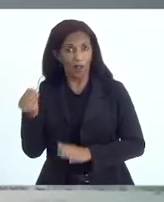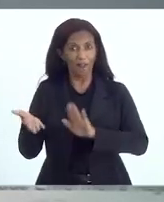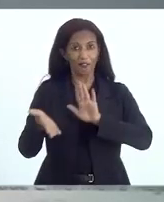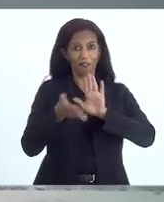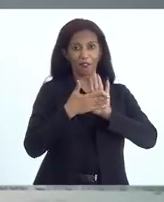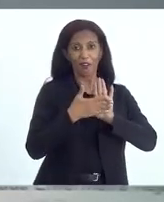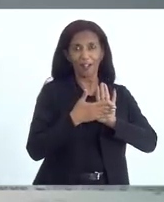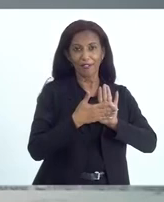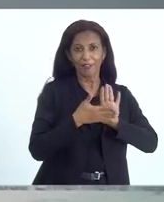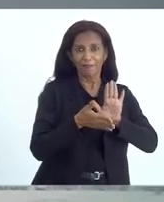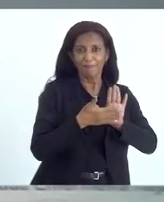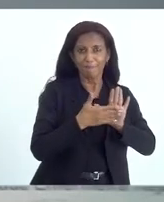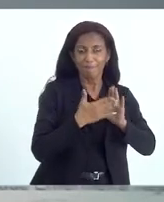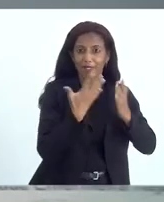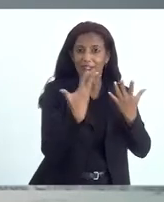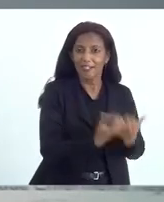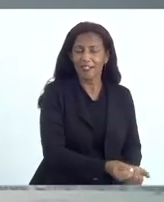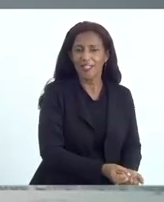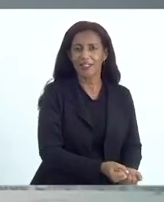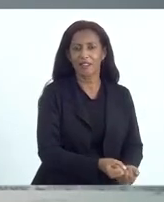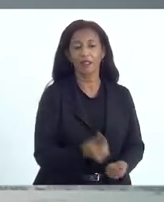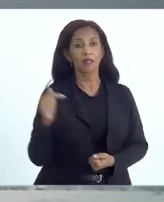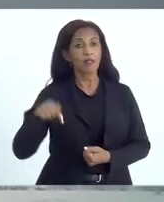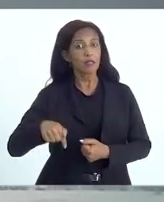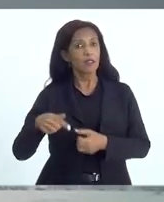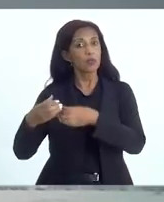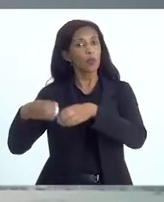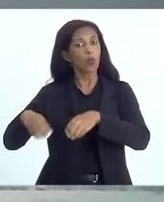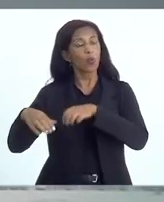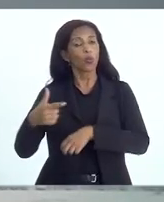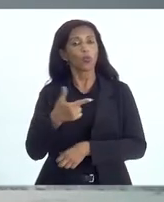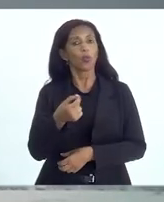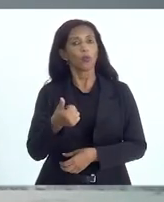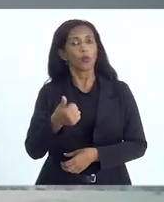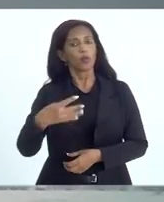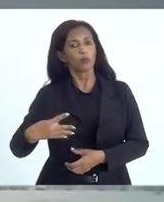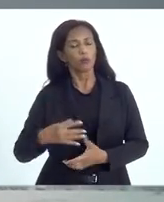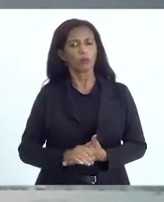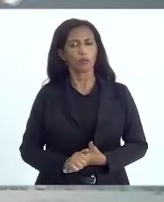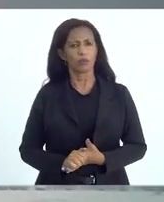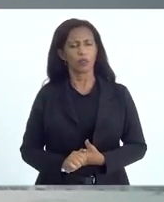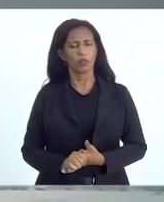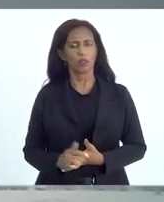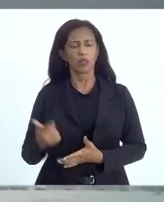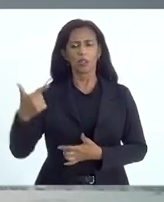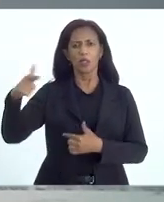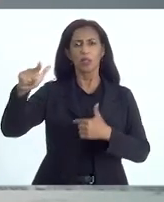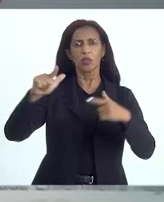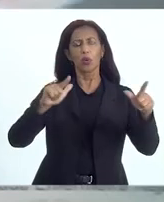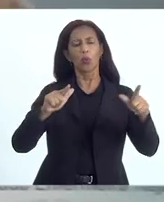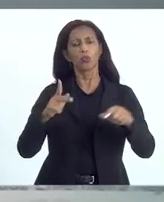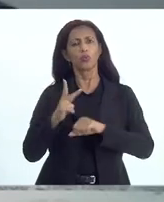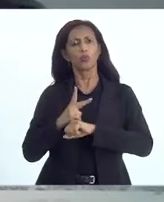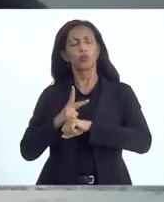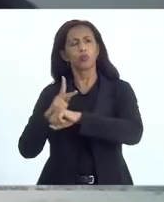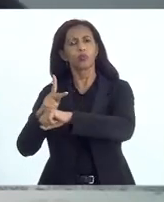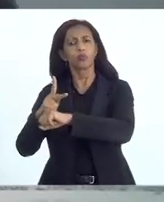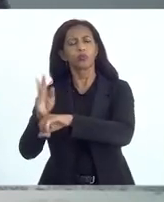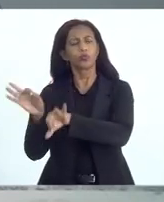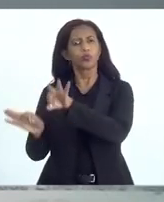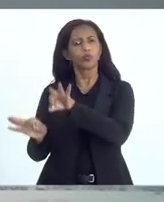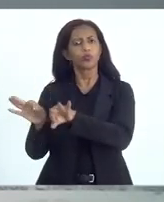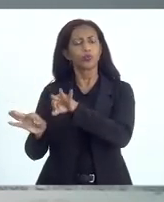favorável é desse concurso de 2014 e outros que procurar o judiciário